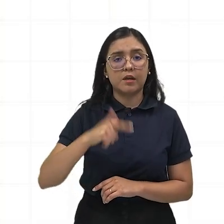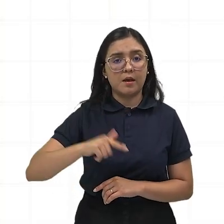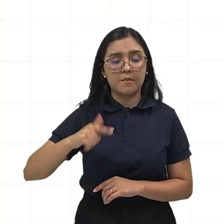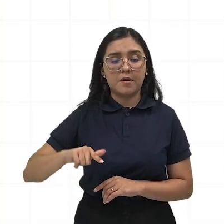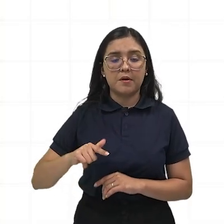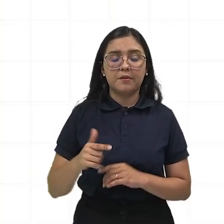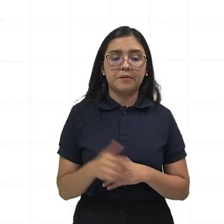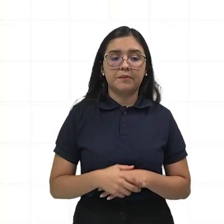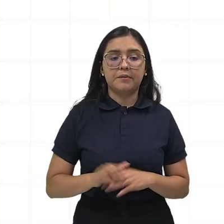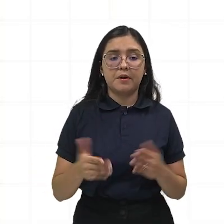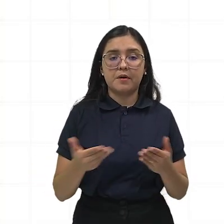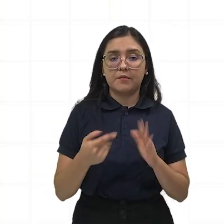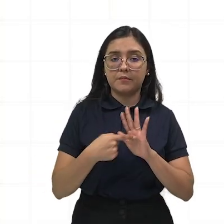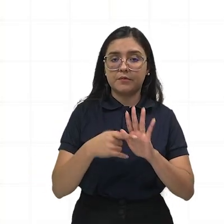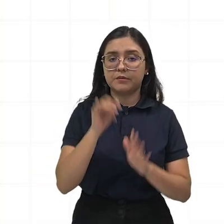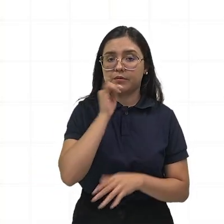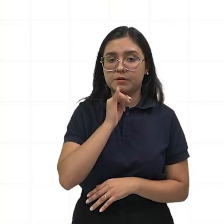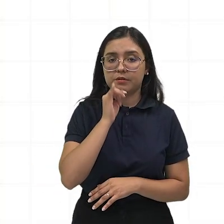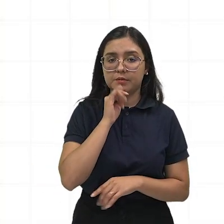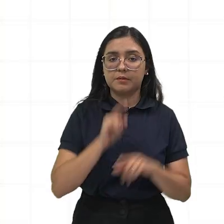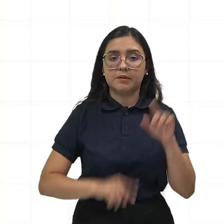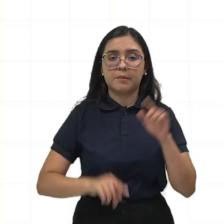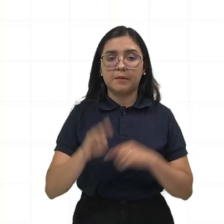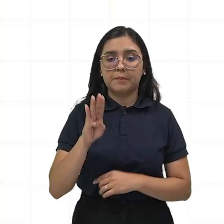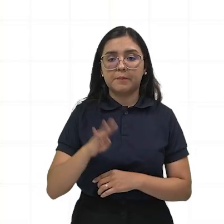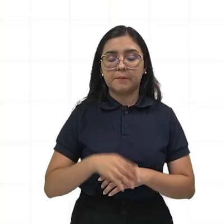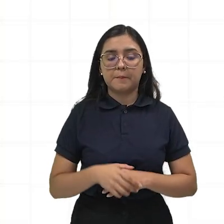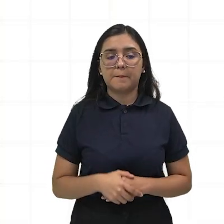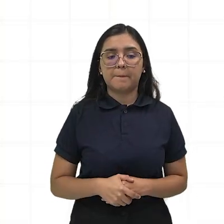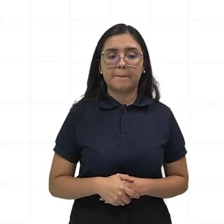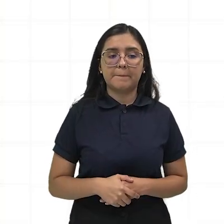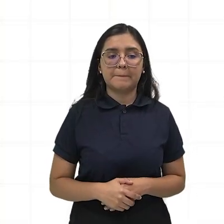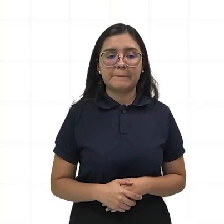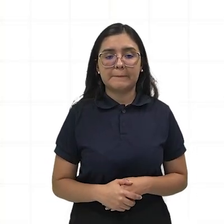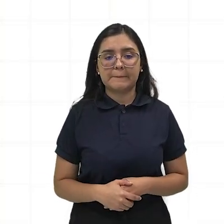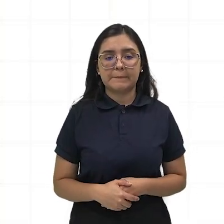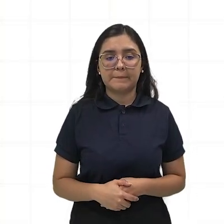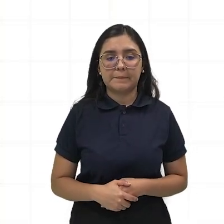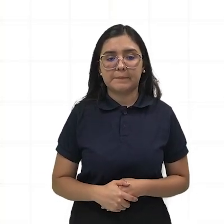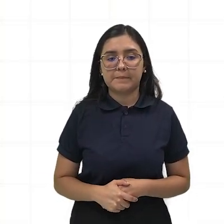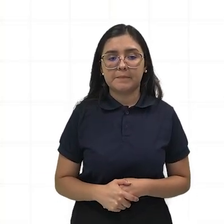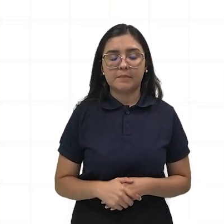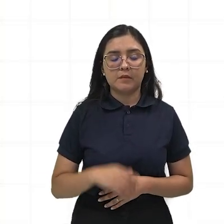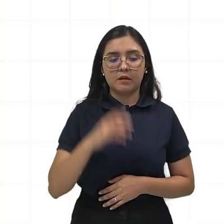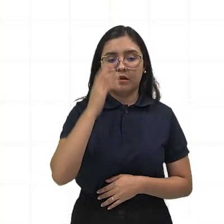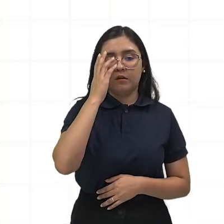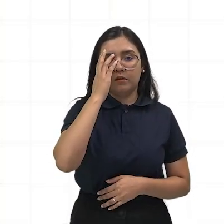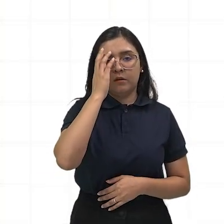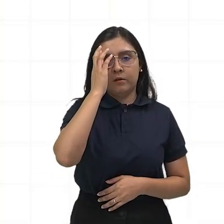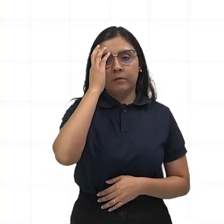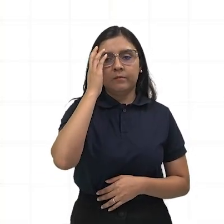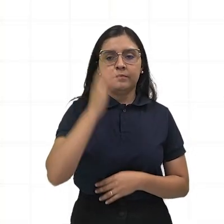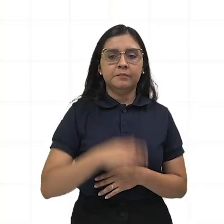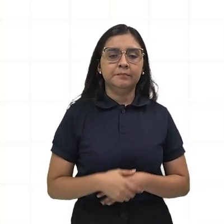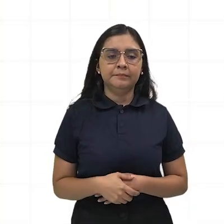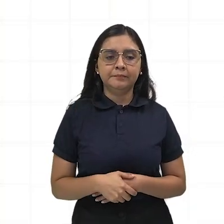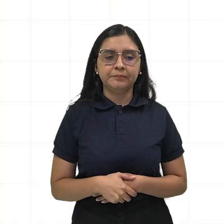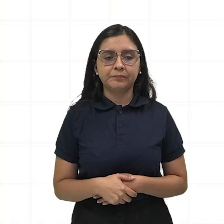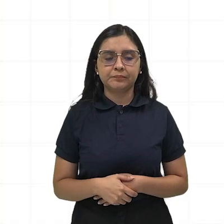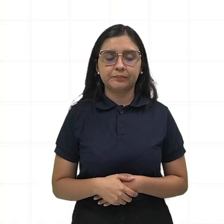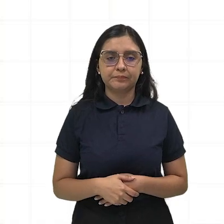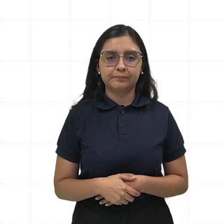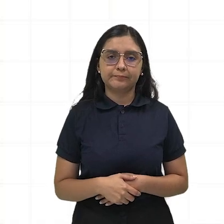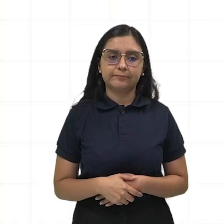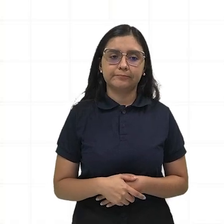Então, vamos ao exemplo B, da dízima periódica composta.